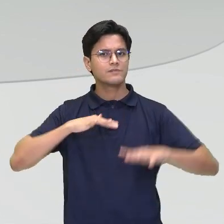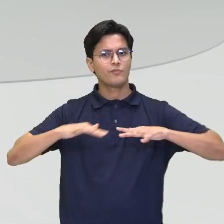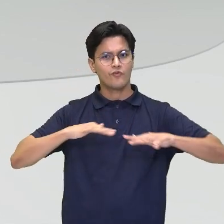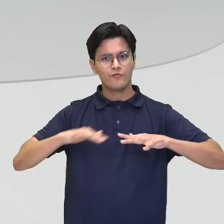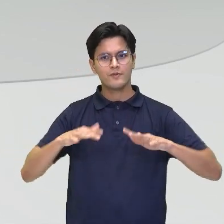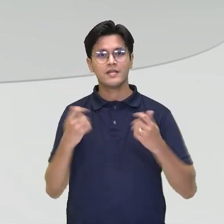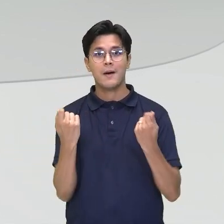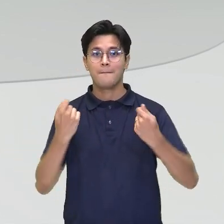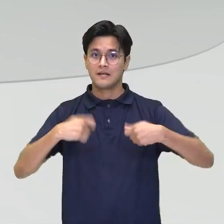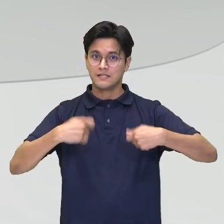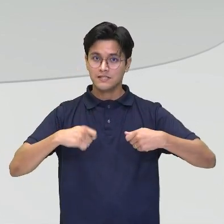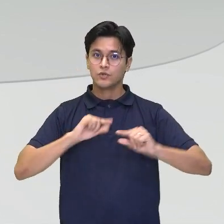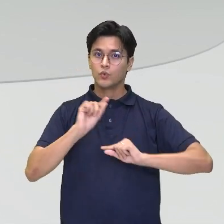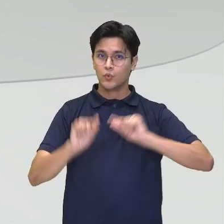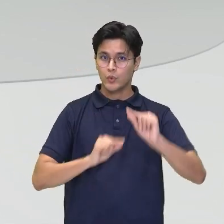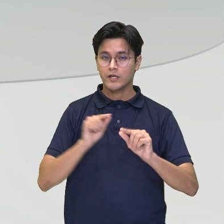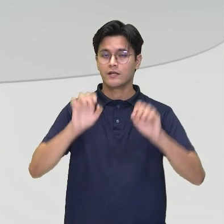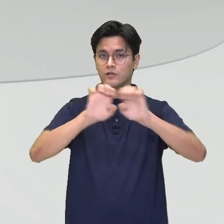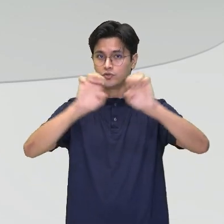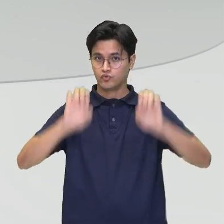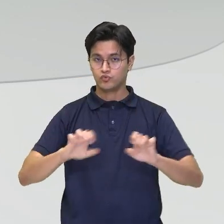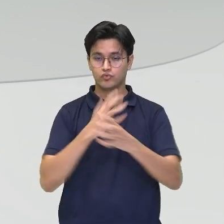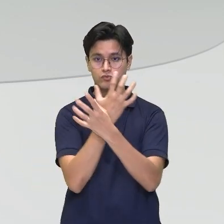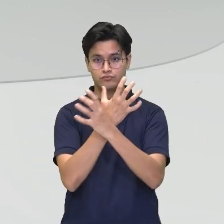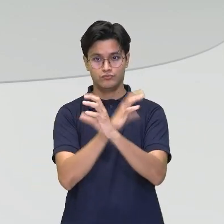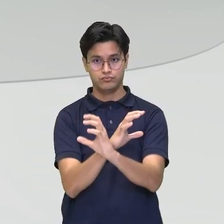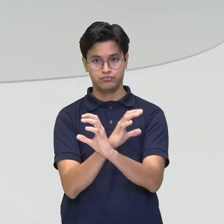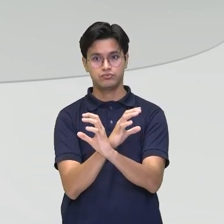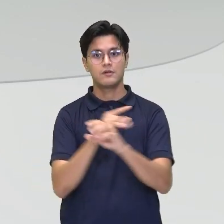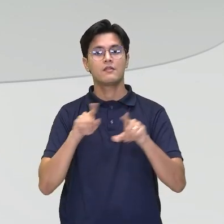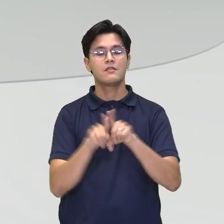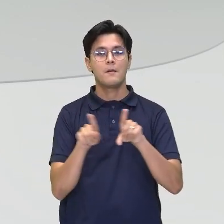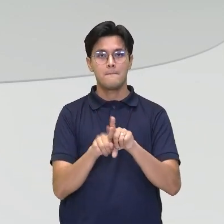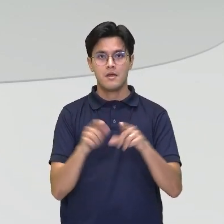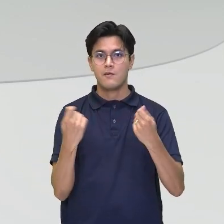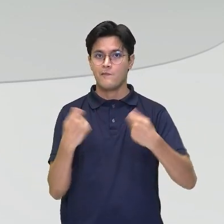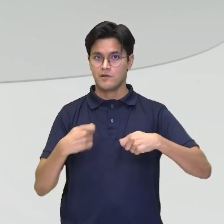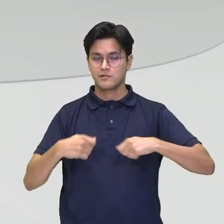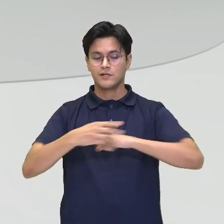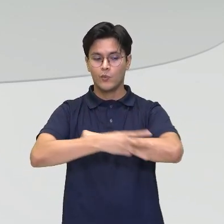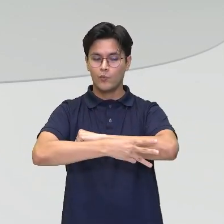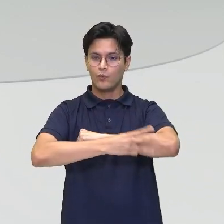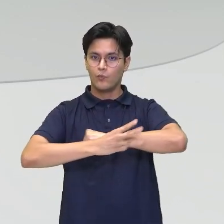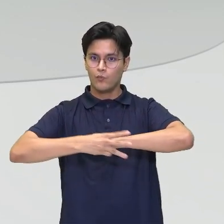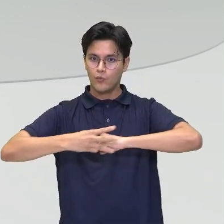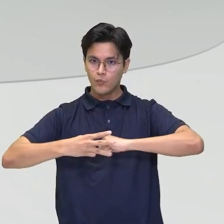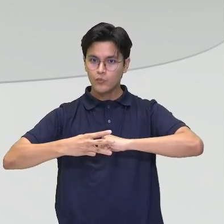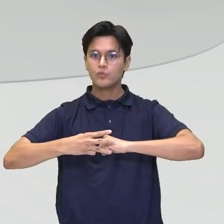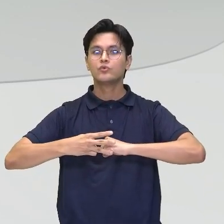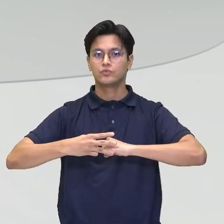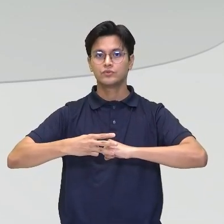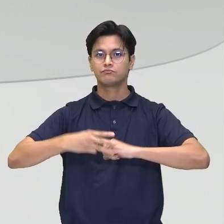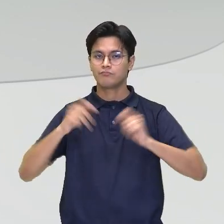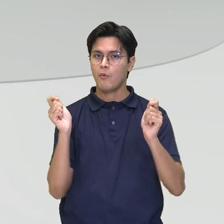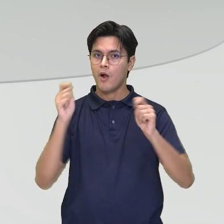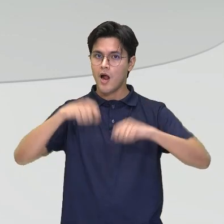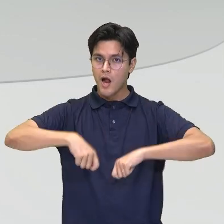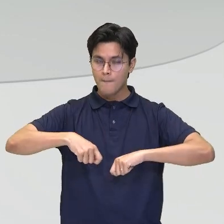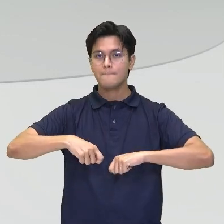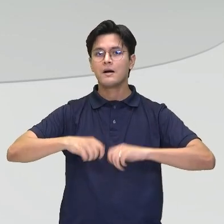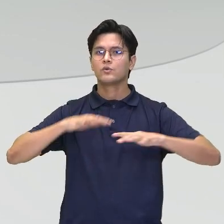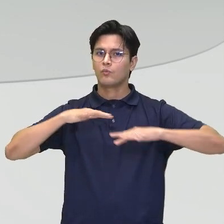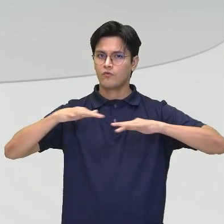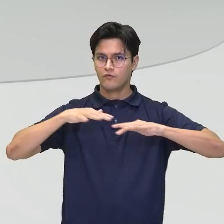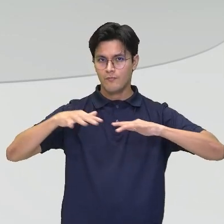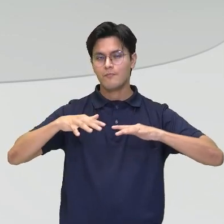estrutura óssea, né, do nosso esqueleto e também dos músculos que fazem então esses ossos se